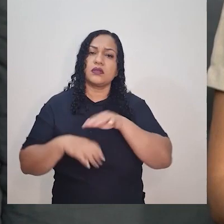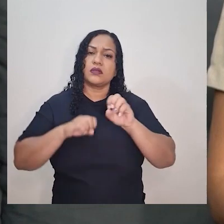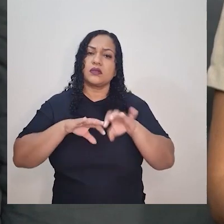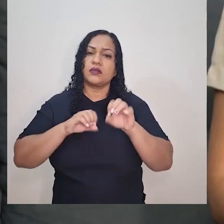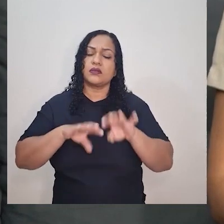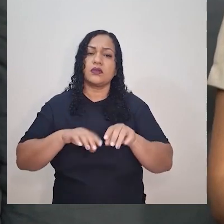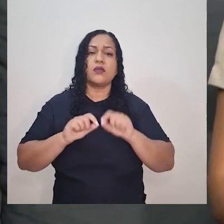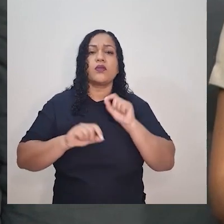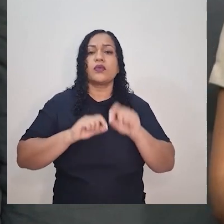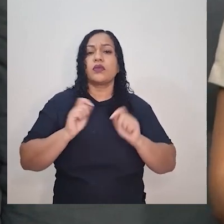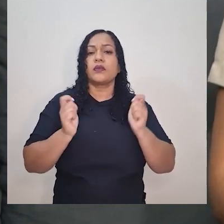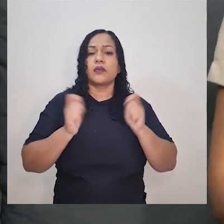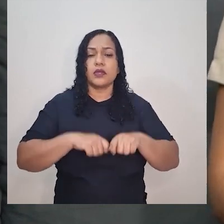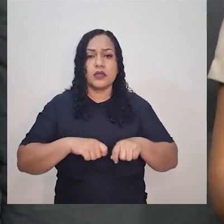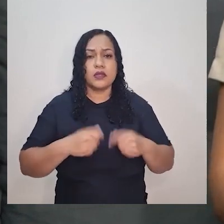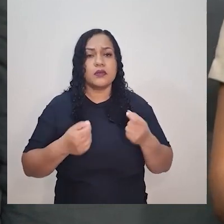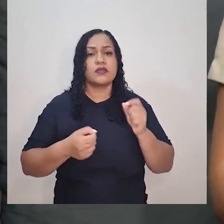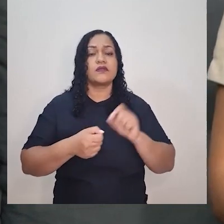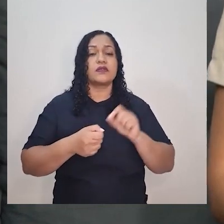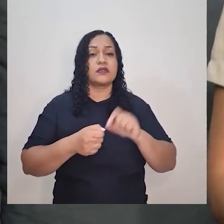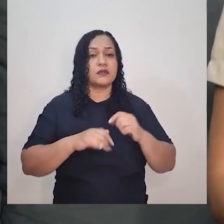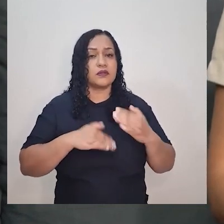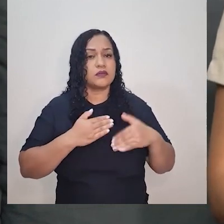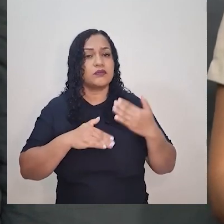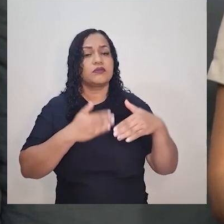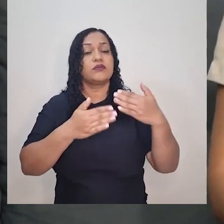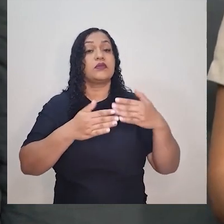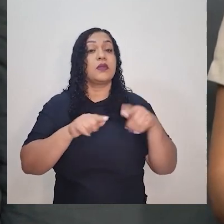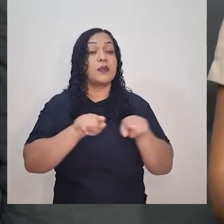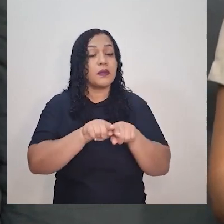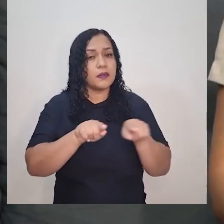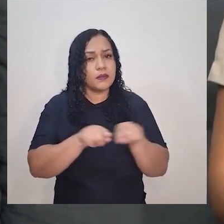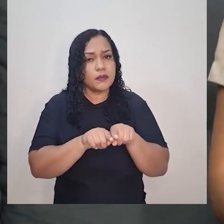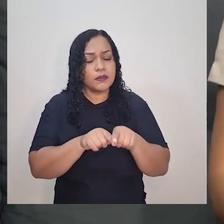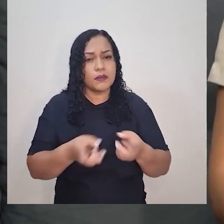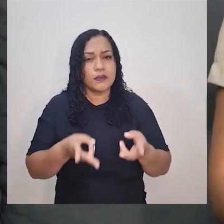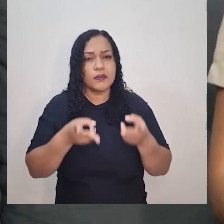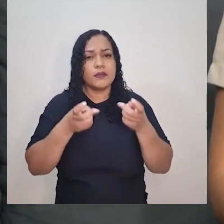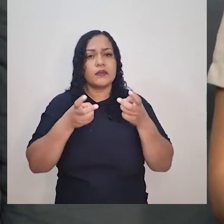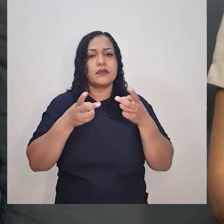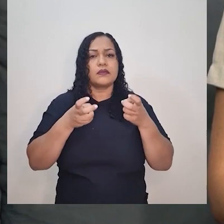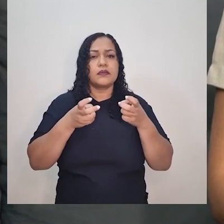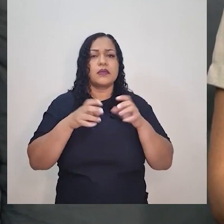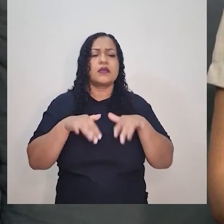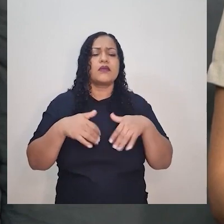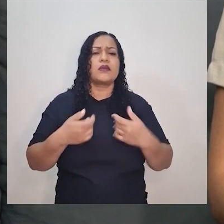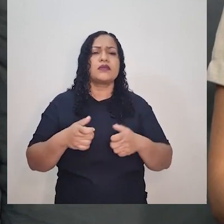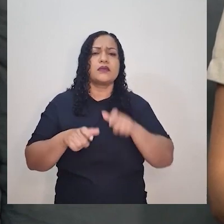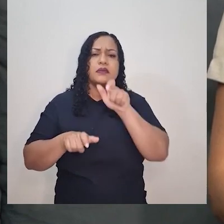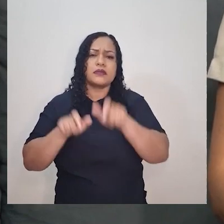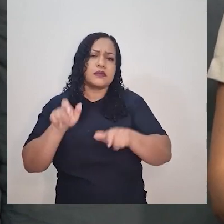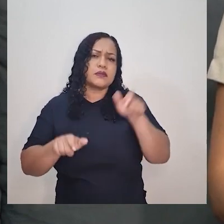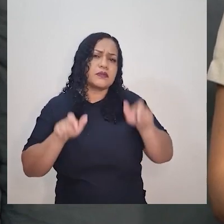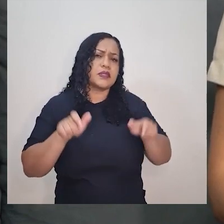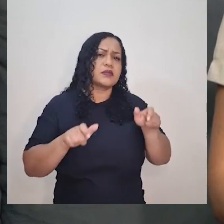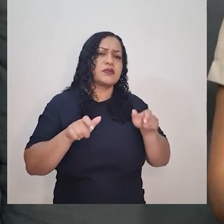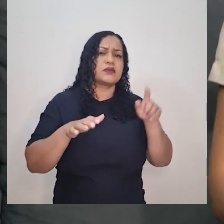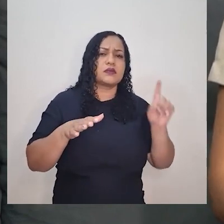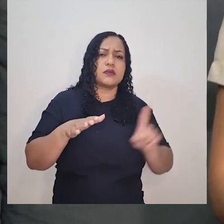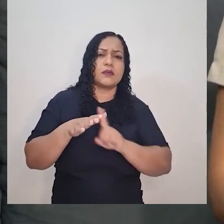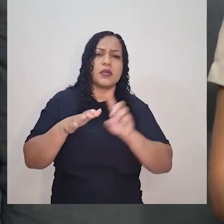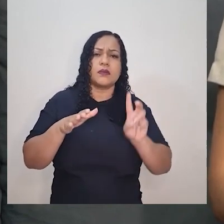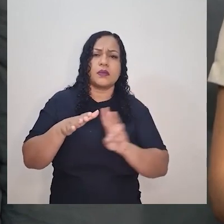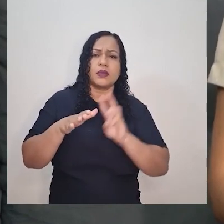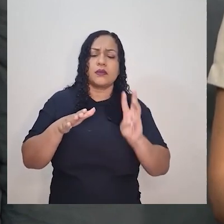vamos implantar, para que esse processo, e levar em consideração os membros que fazem parte da escola. A escola ela não é